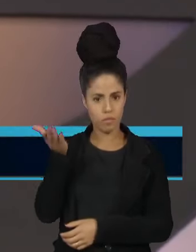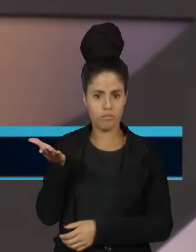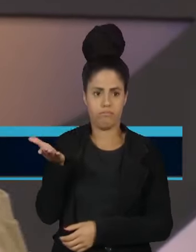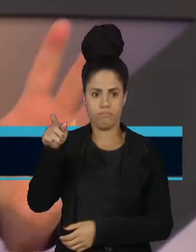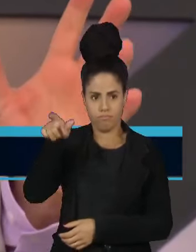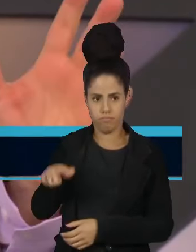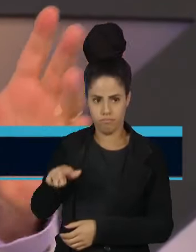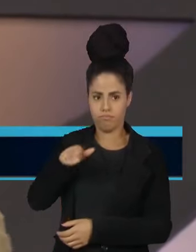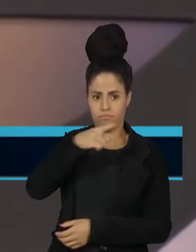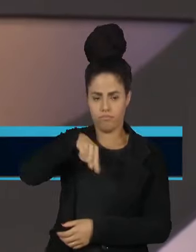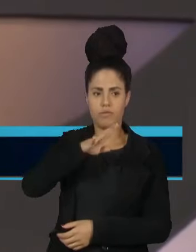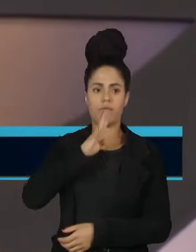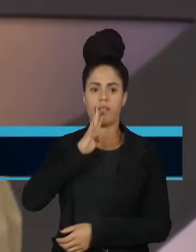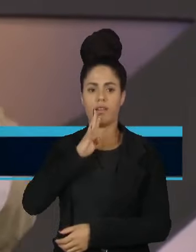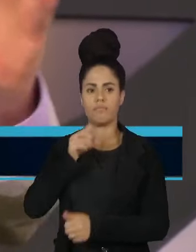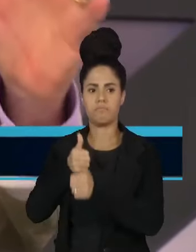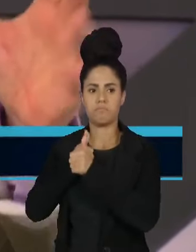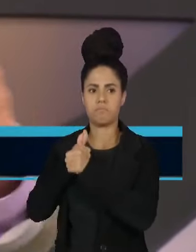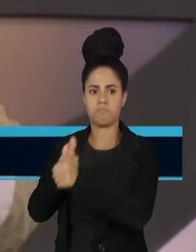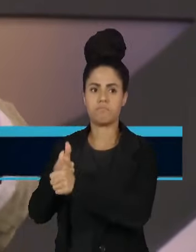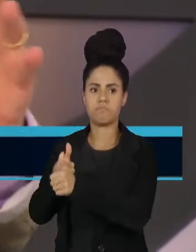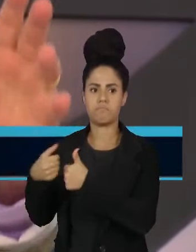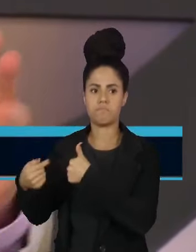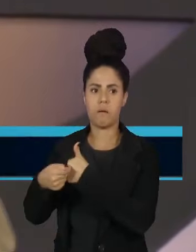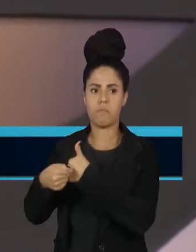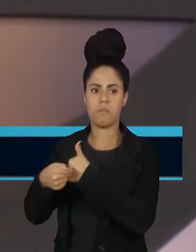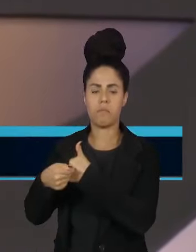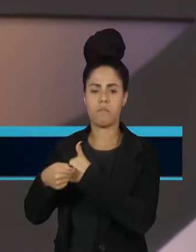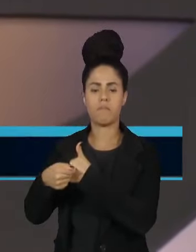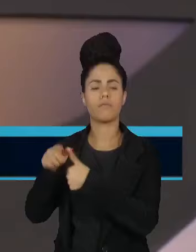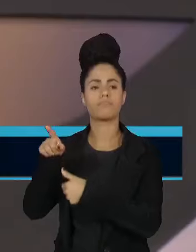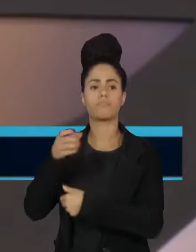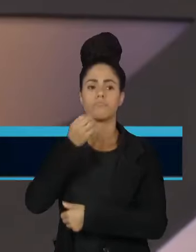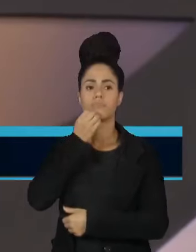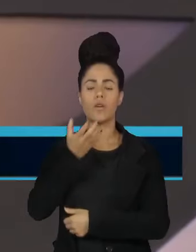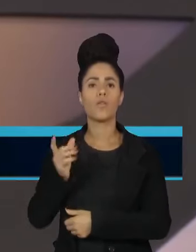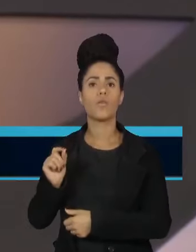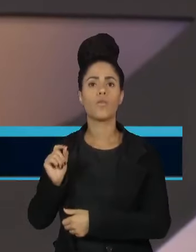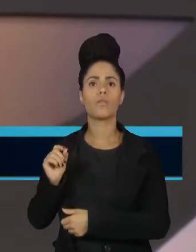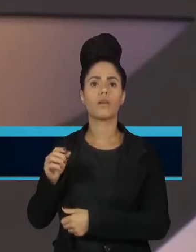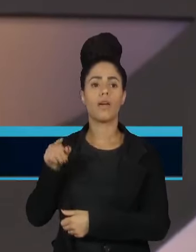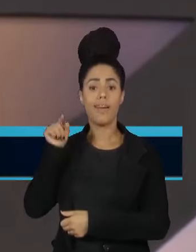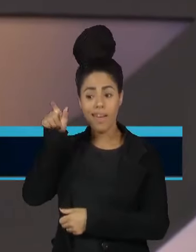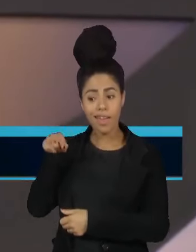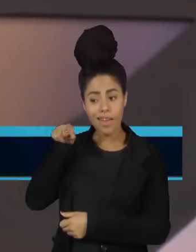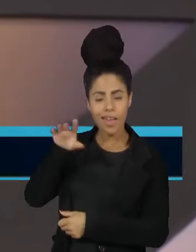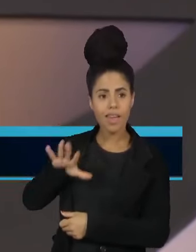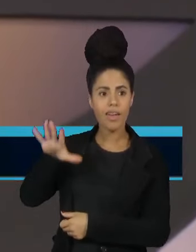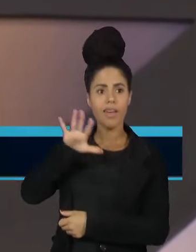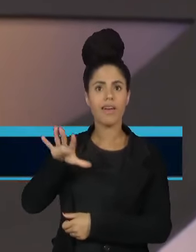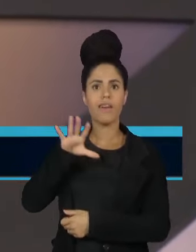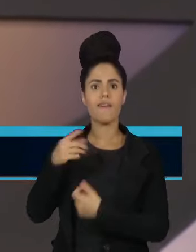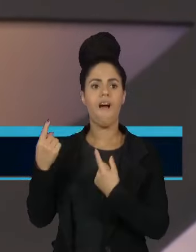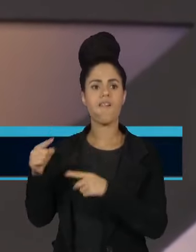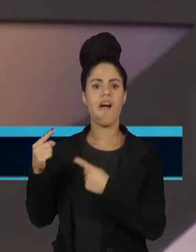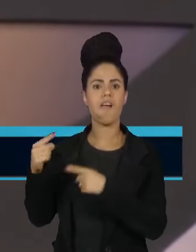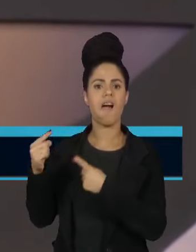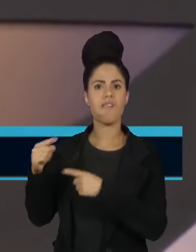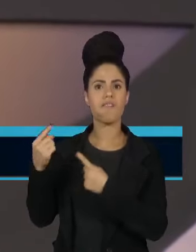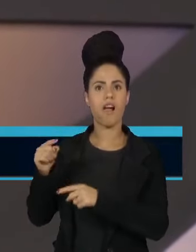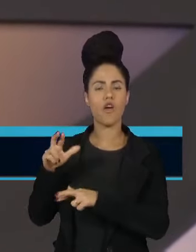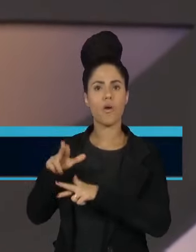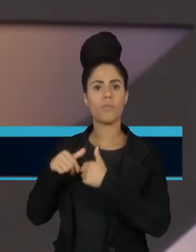tem um número de seguidores imensos e teve uma votação muito expressiva, tem sido maltratado nas redes pelo fato